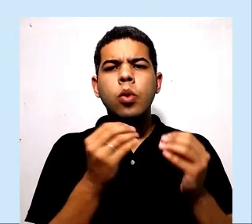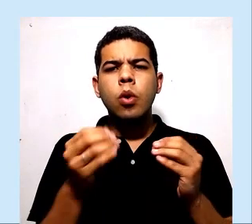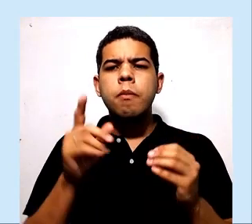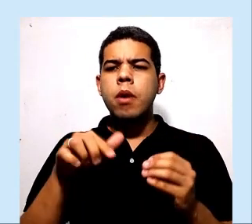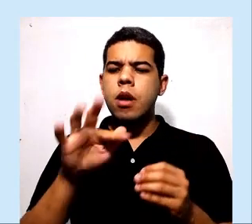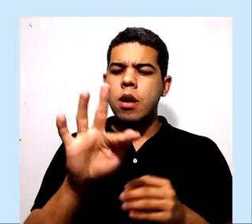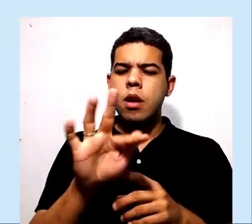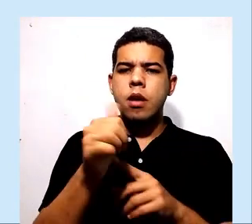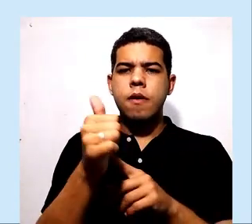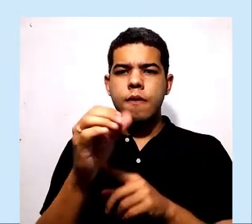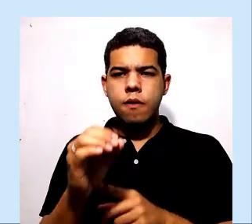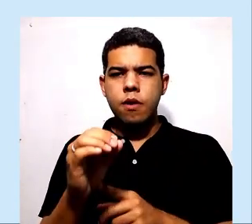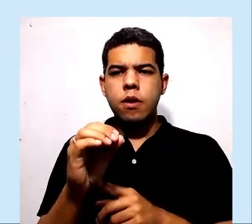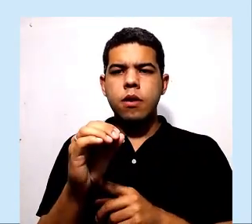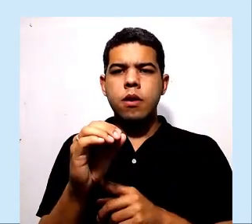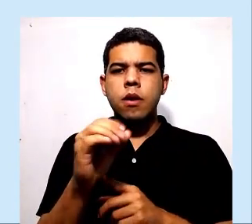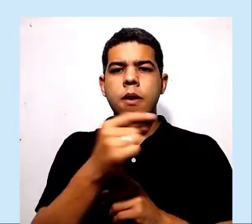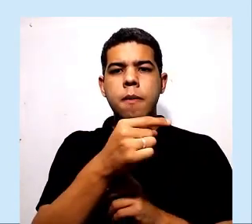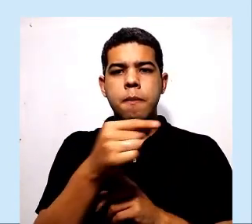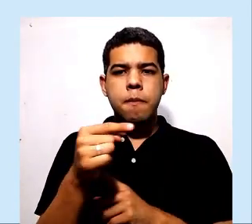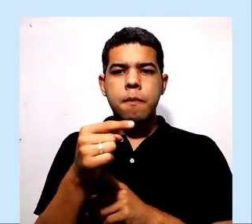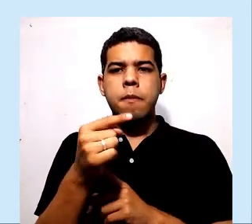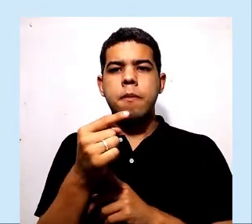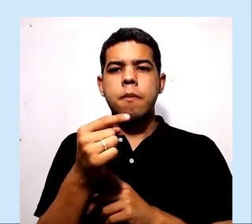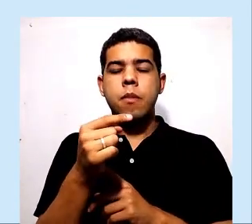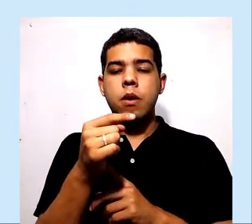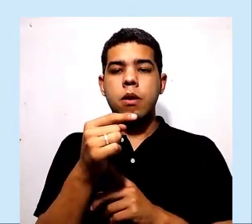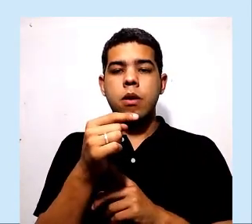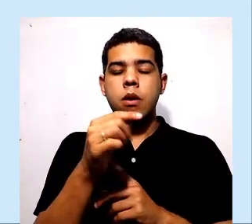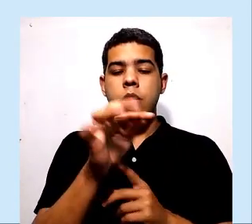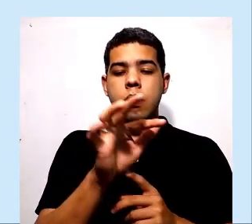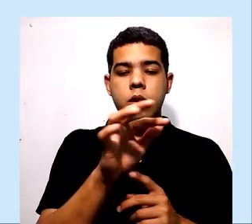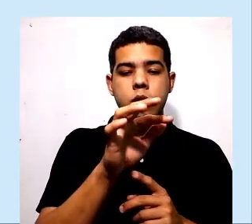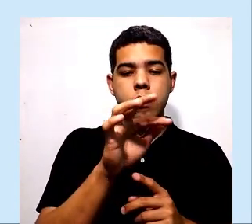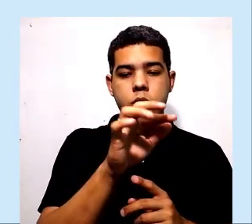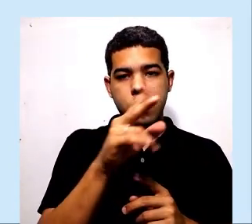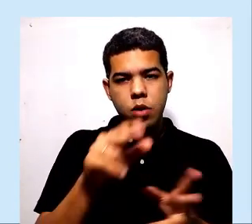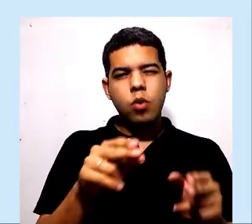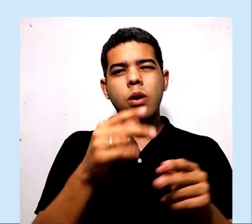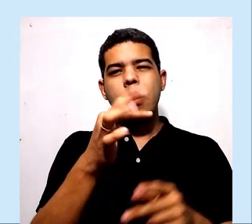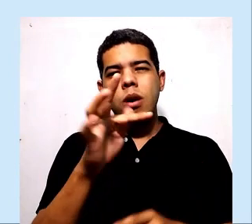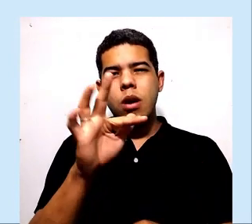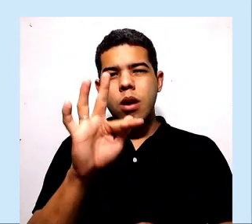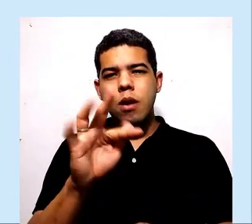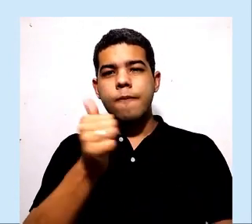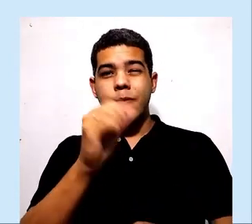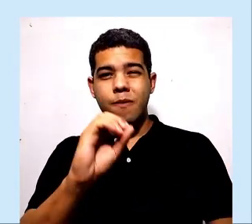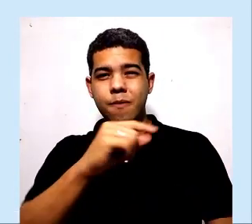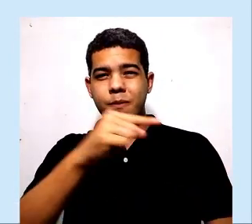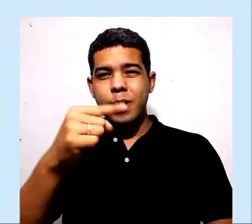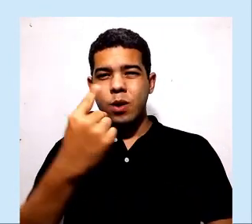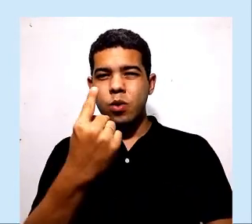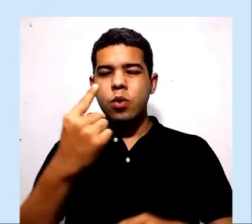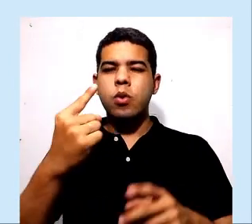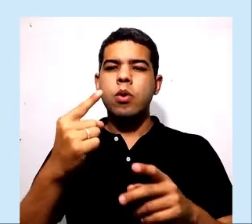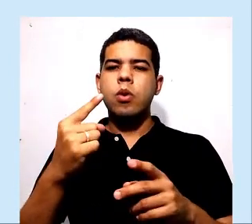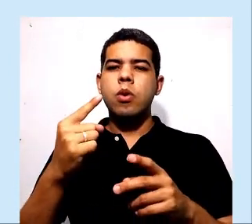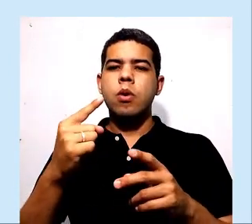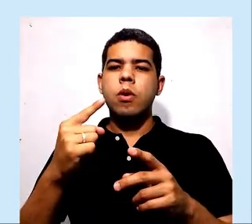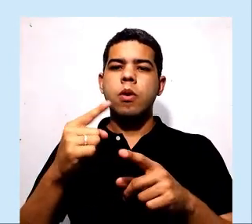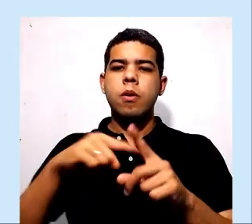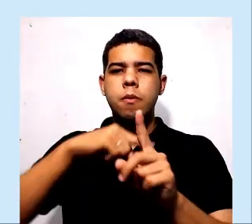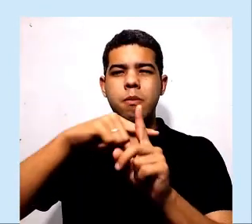figura 10. F10, a figura 10, é igual a F10 menos 1, que é 9, que é a figura